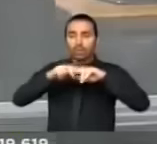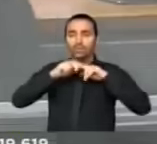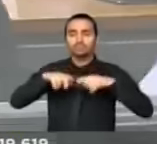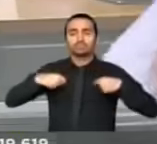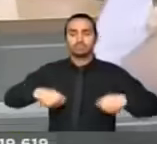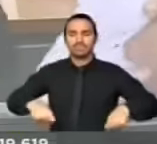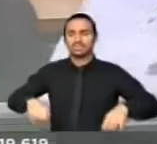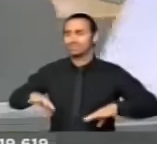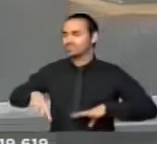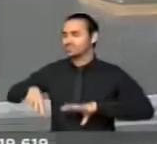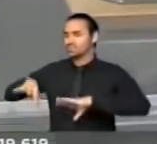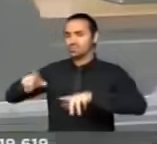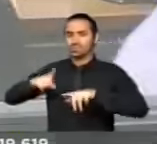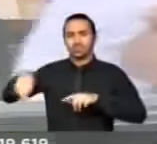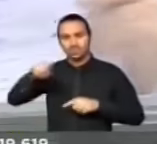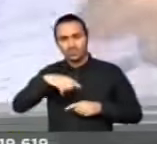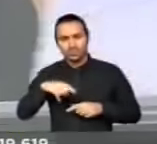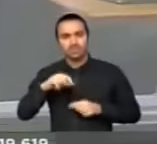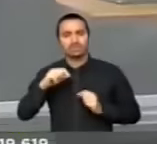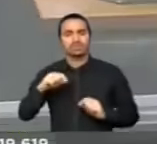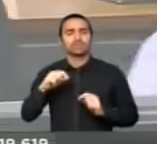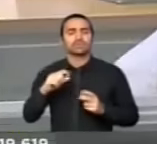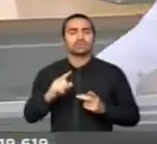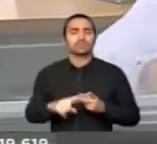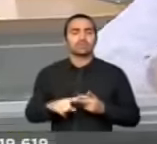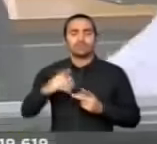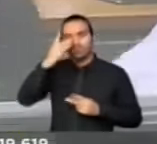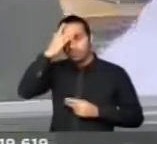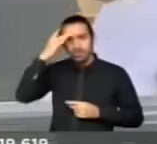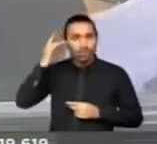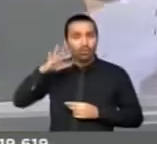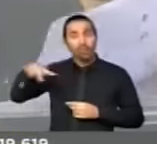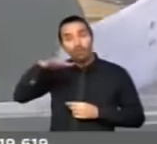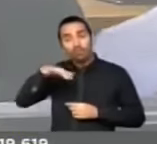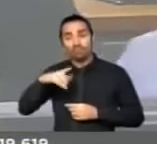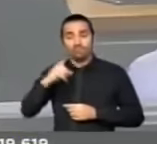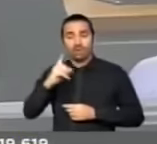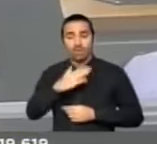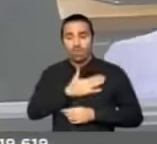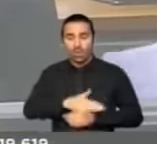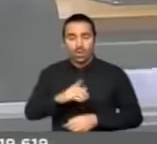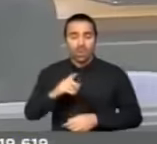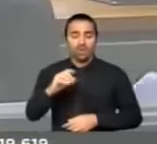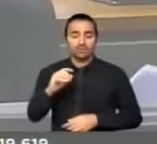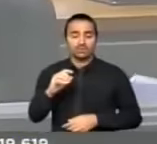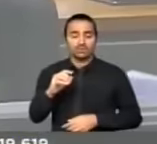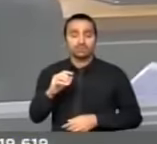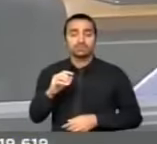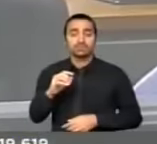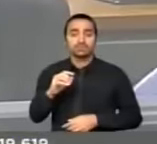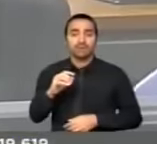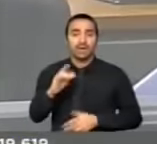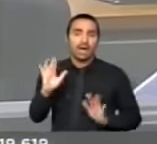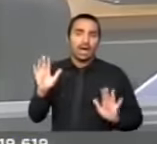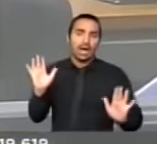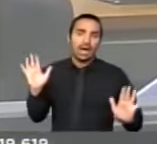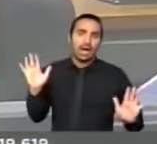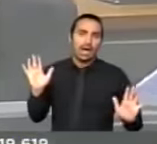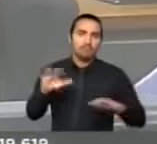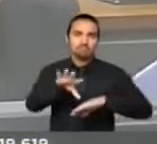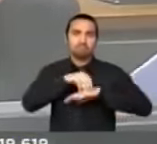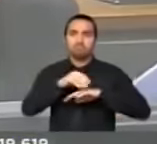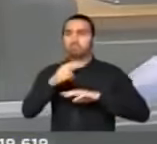todo o resto, o conjunto da obra, a insatisfação popular, para dizer, tem crime de responsabilidade, sim. E é por